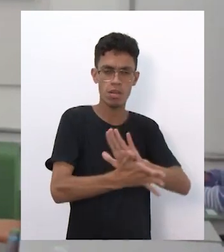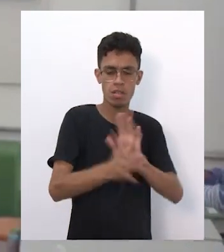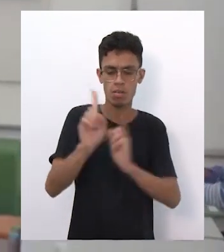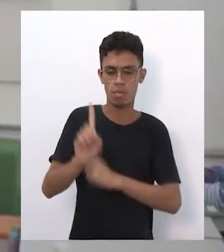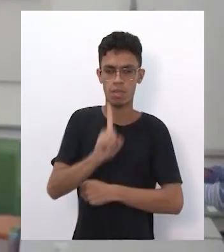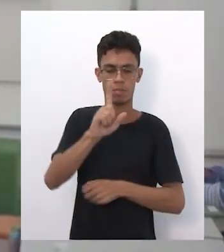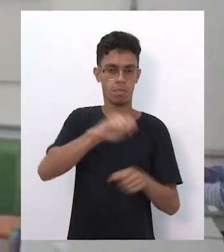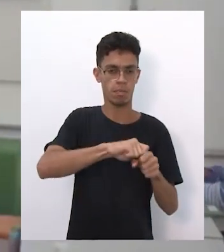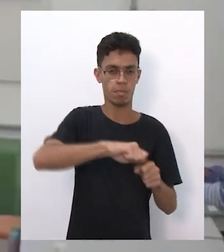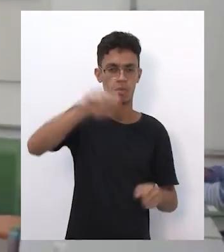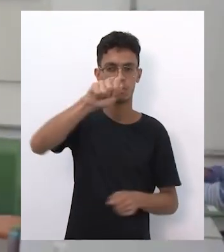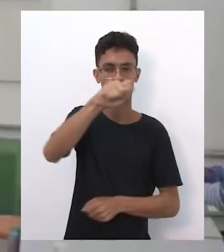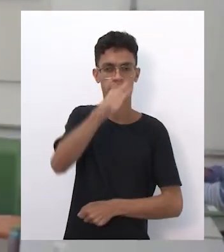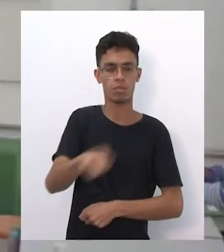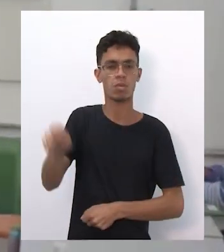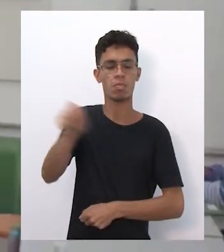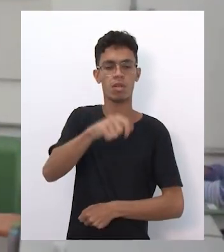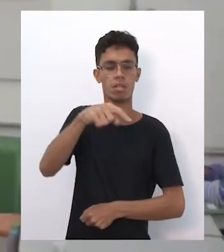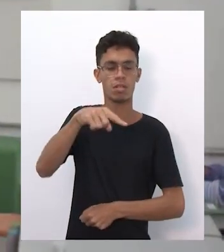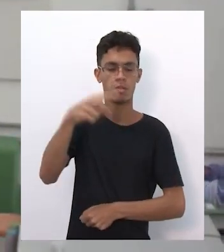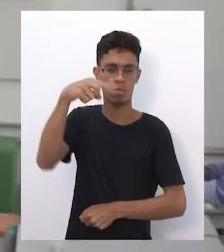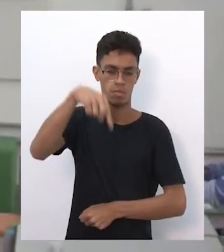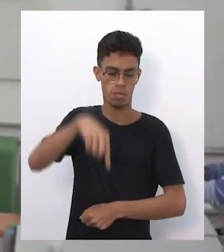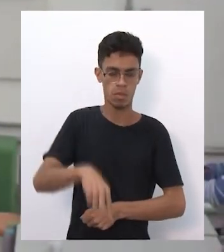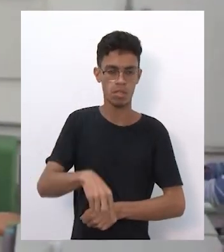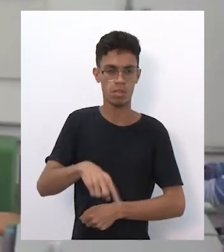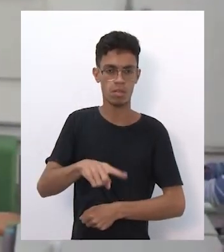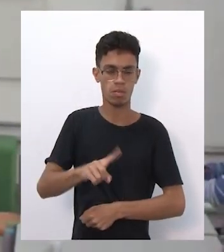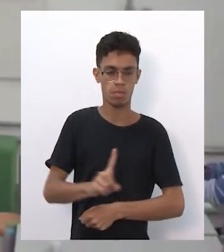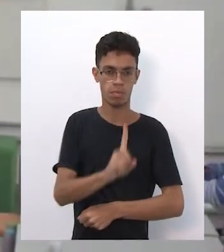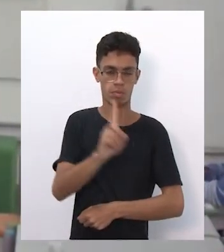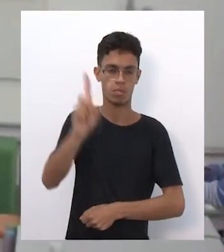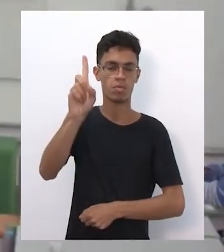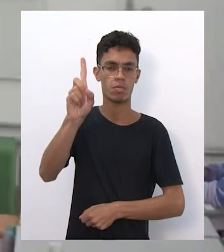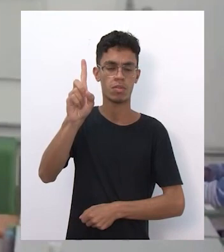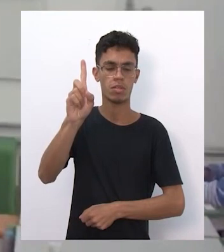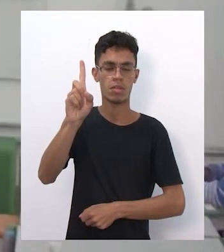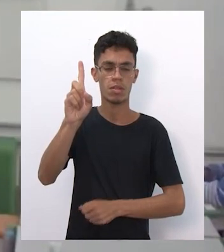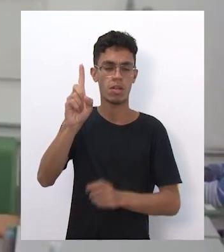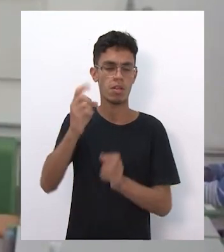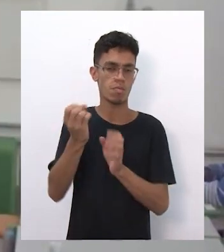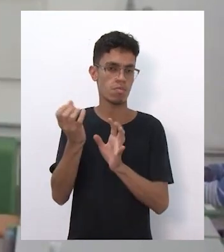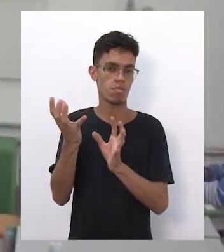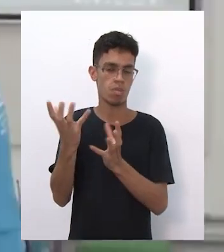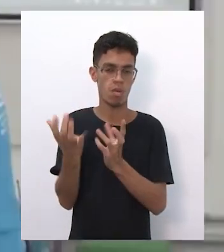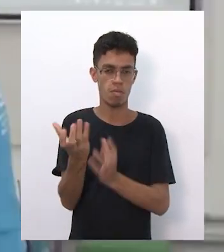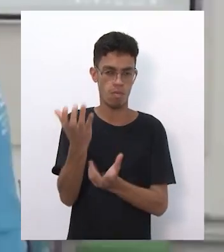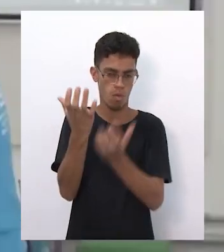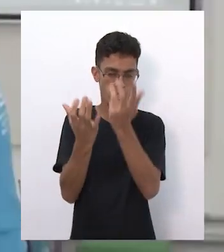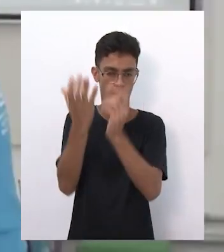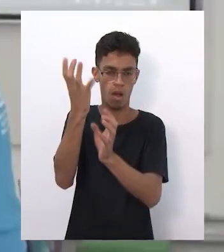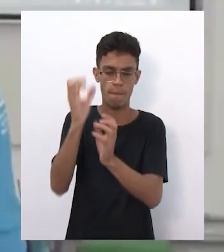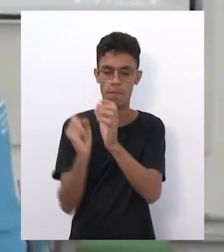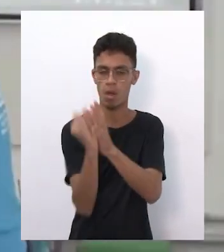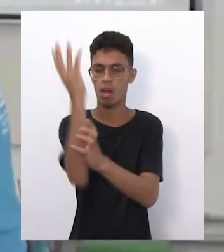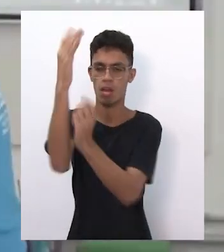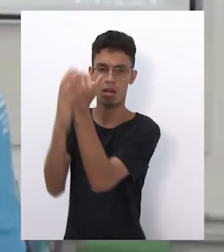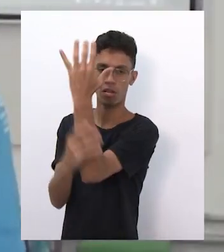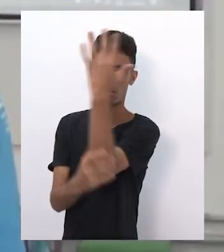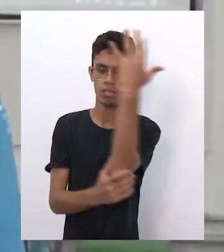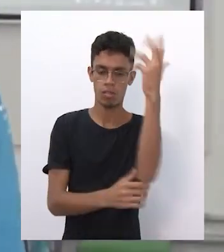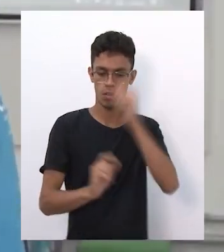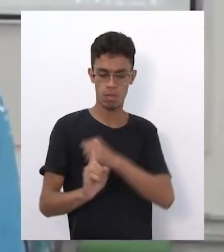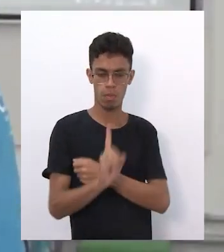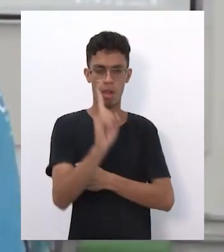descer, subir, pega a tocha para iluminar a floresta, e aí vai